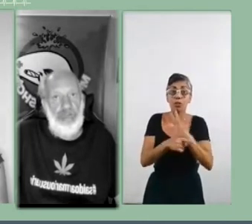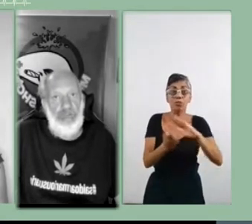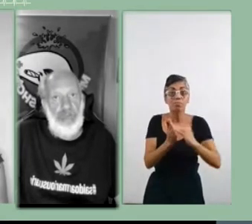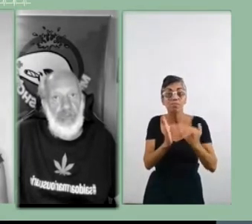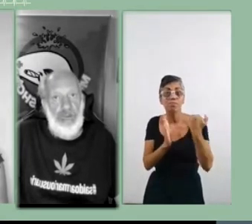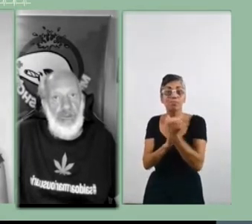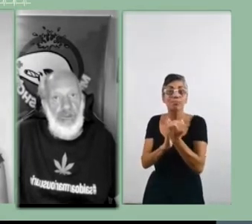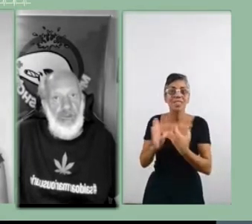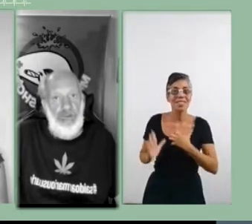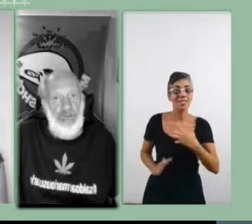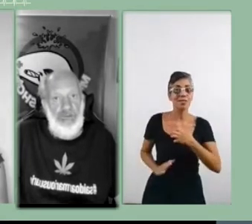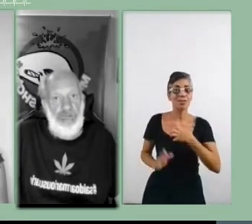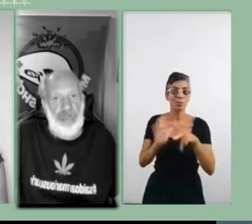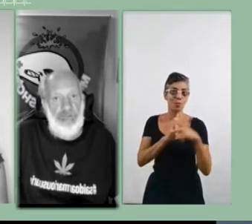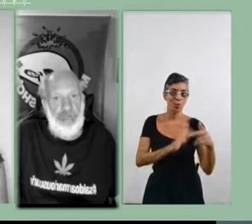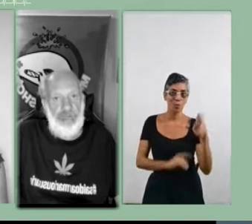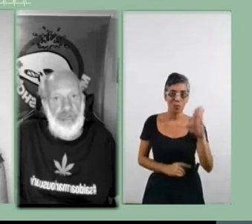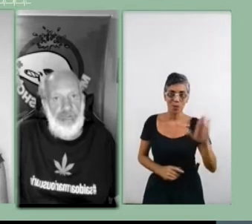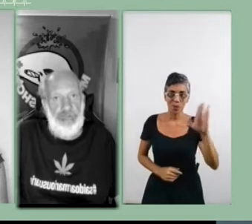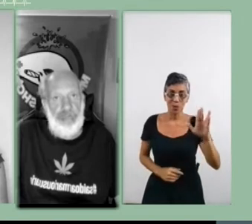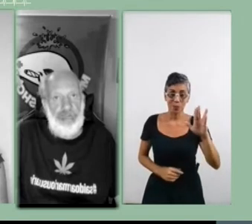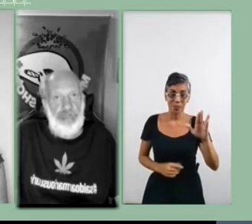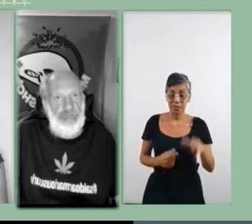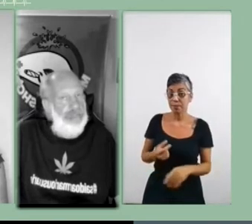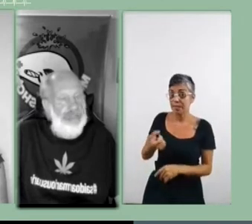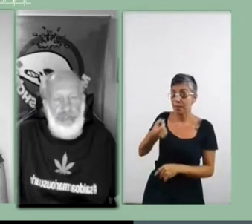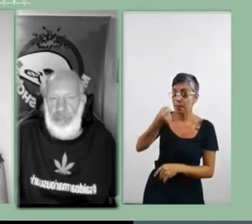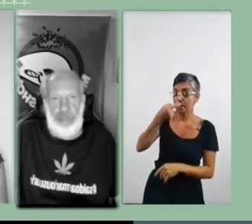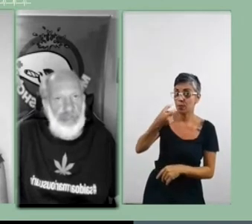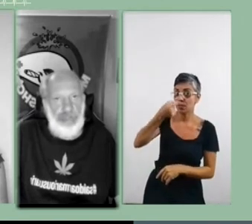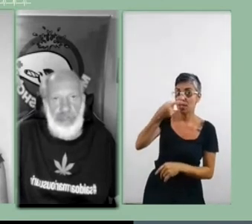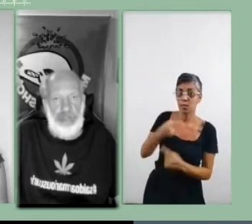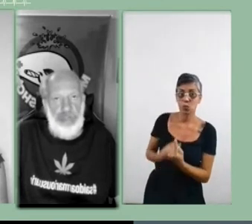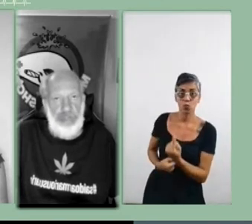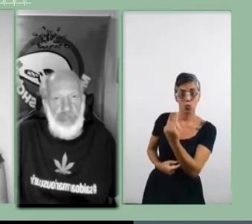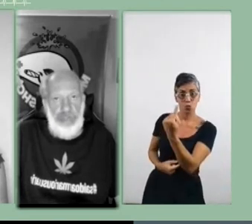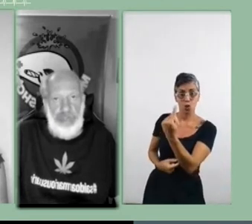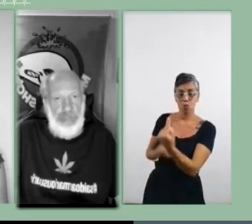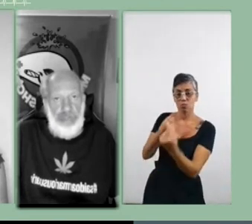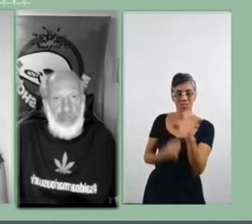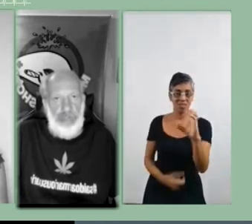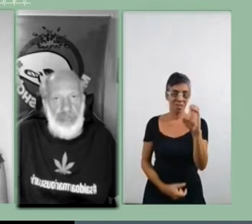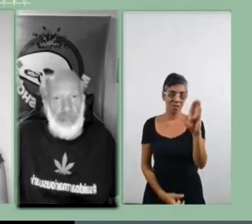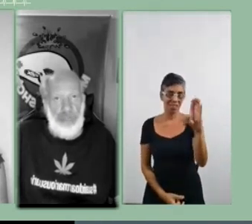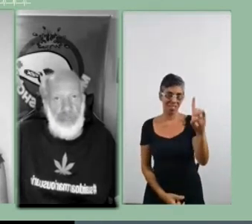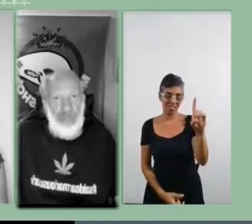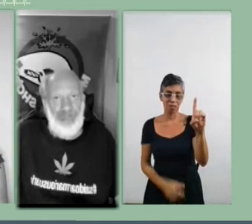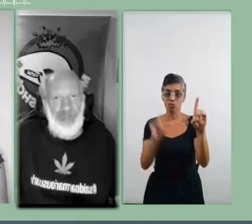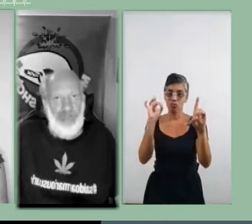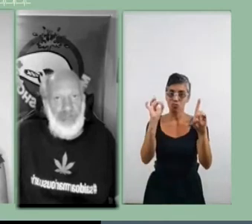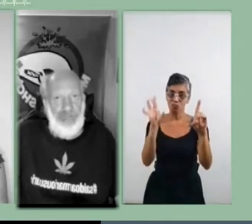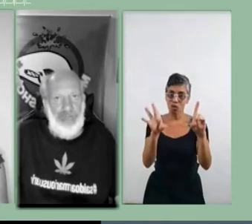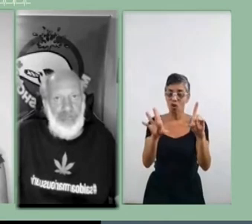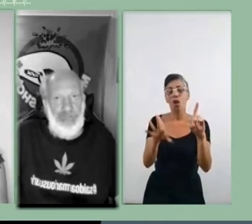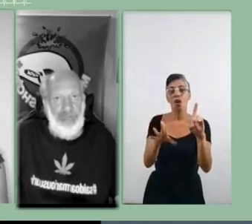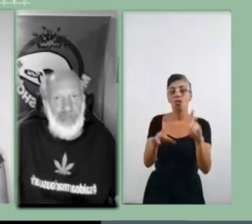falando, a medicação não é um componente isolado, não é um CBD sozinho lá na prateleira de